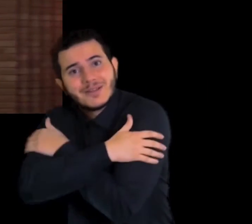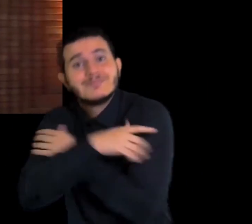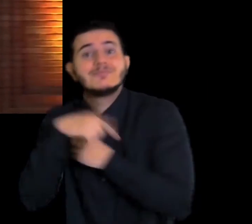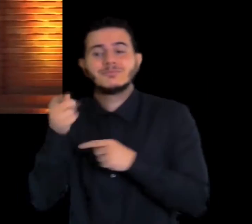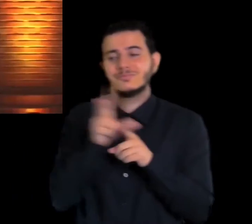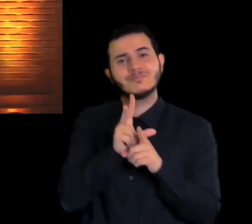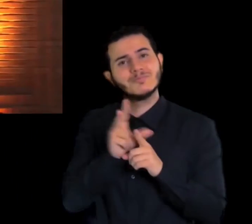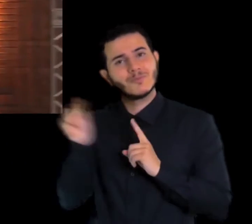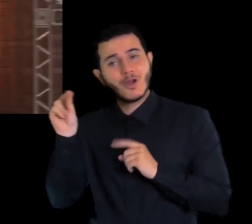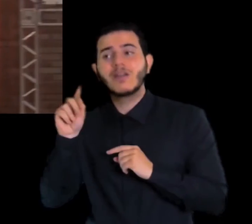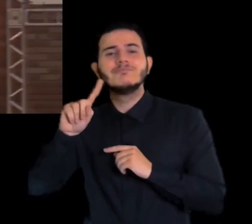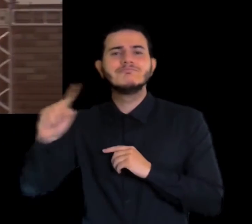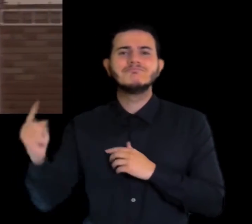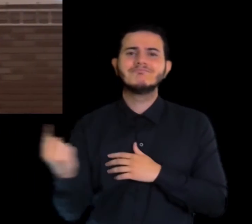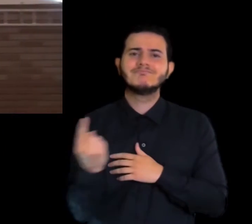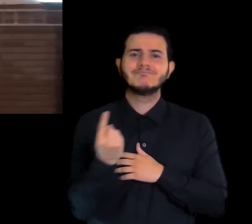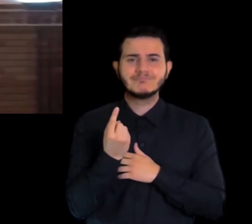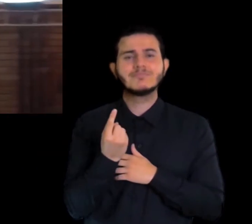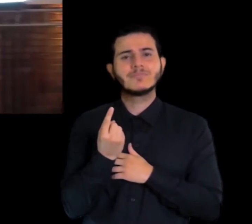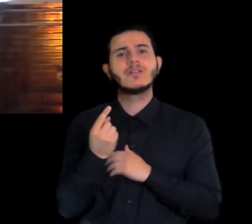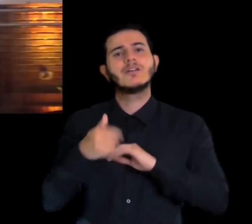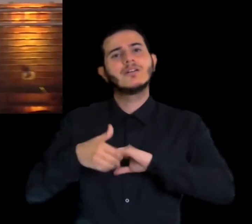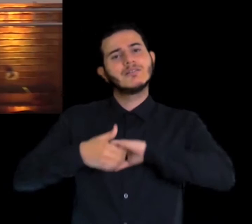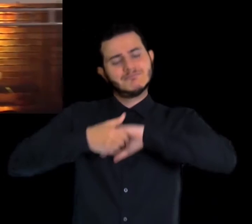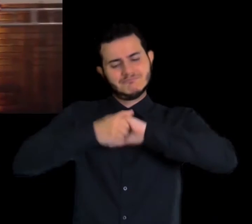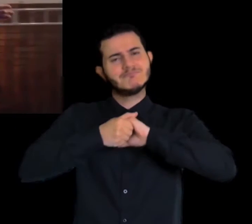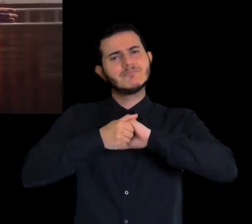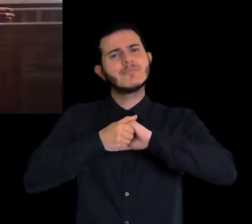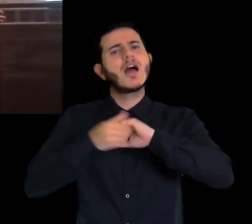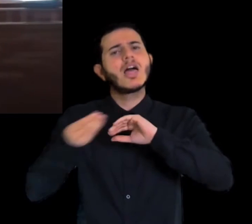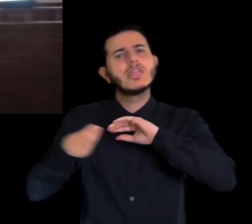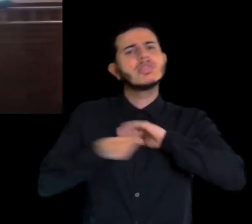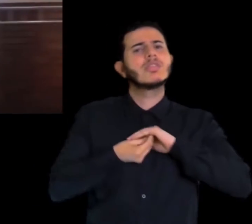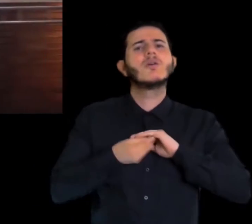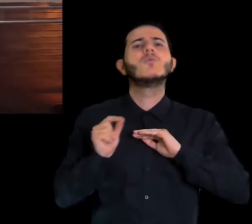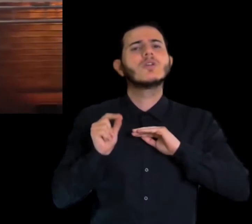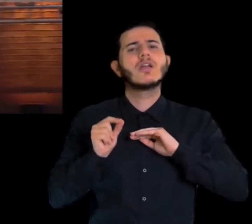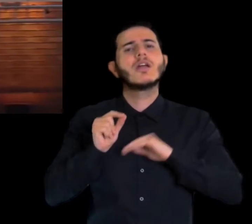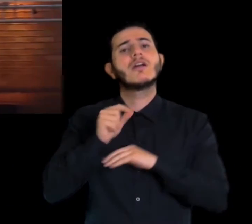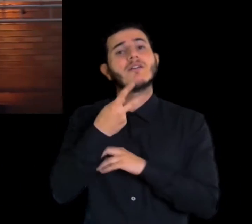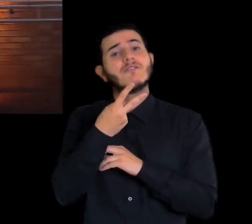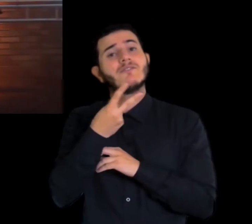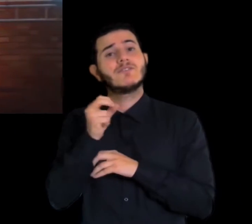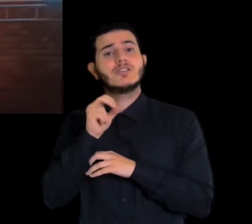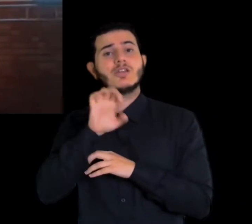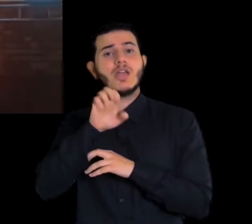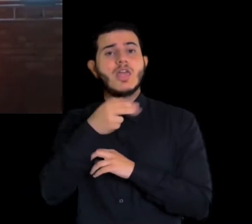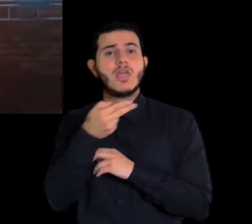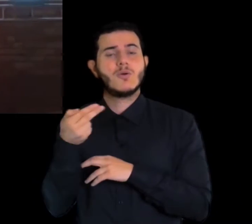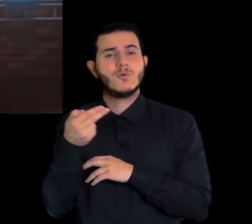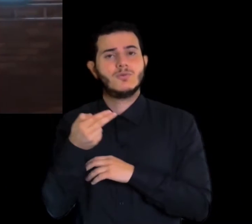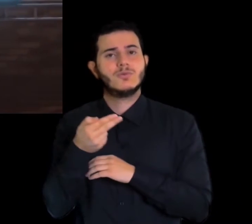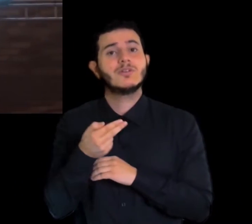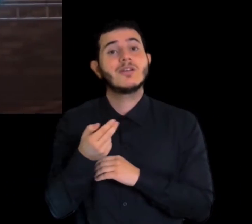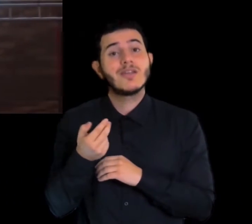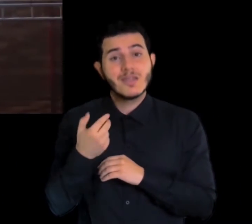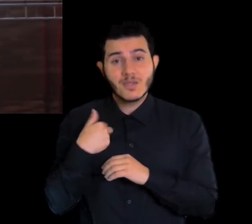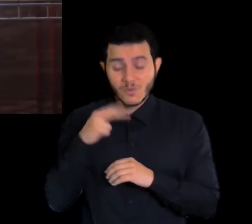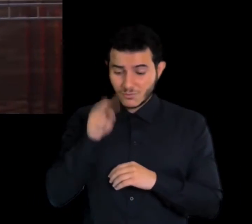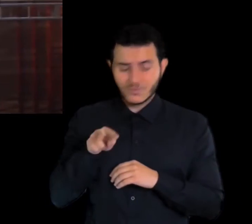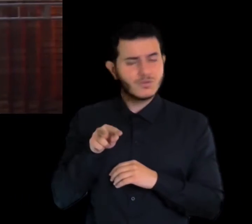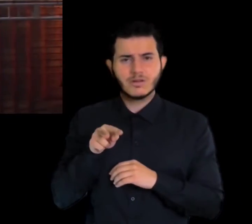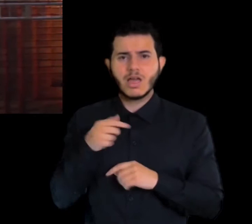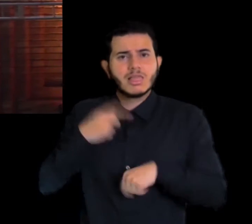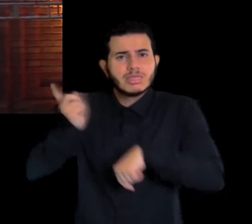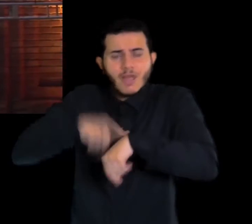hora de ir embora, ele foi me cumprimentar. E na mão dele tinha 20 euros. Galera, eu não queria ser tão capitalista, mas na